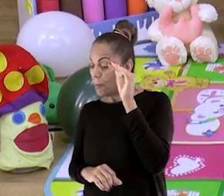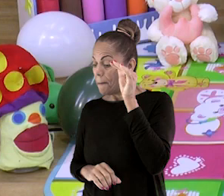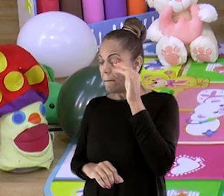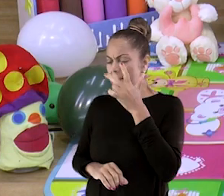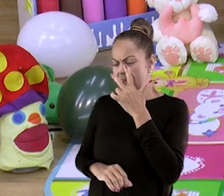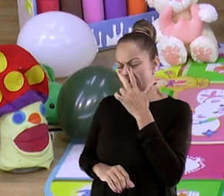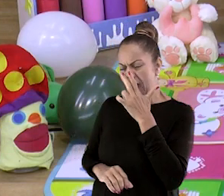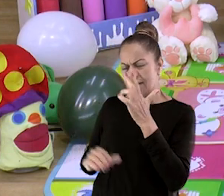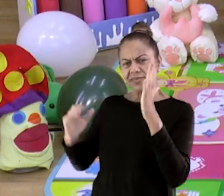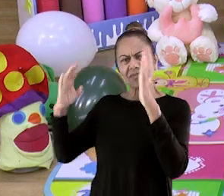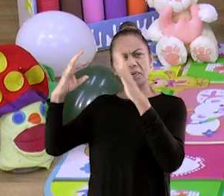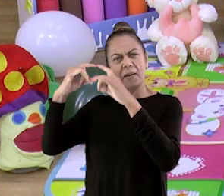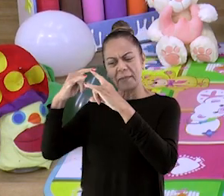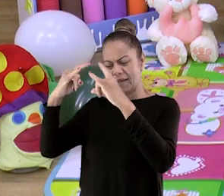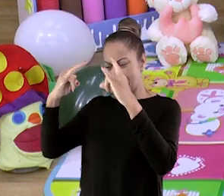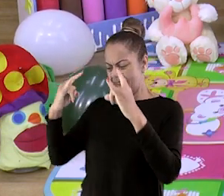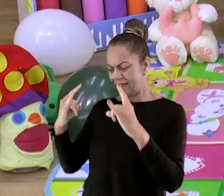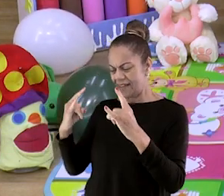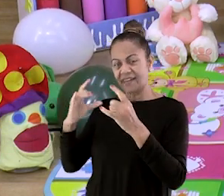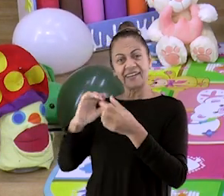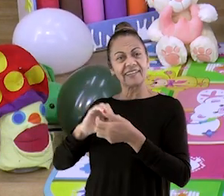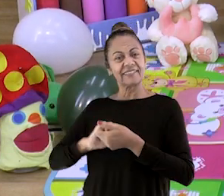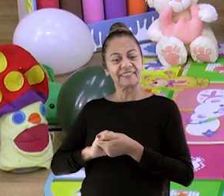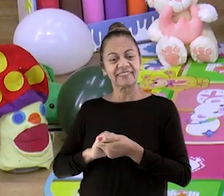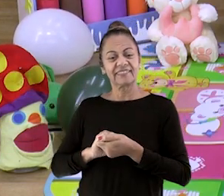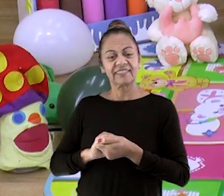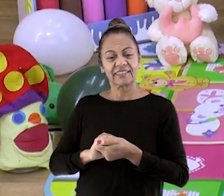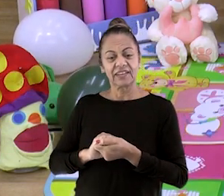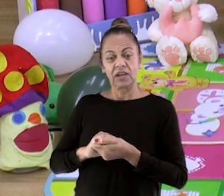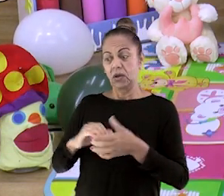uma barraca